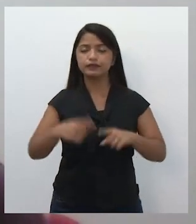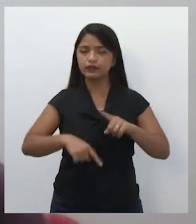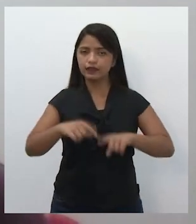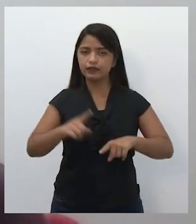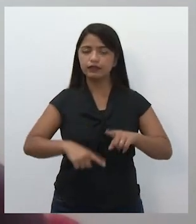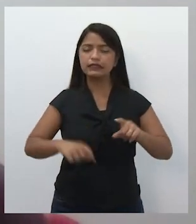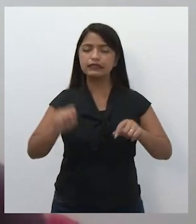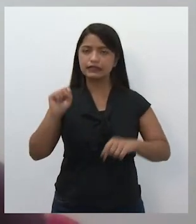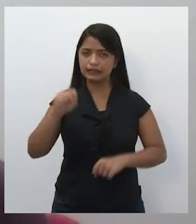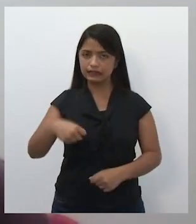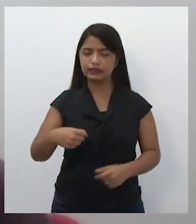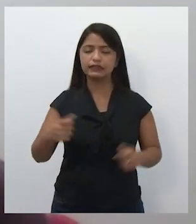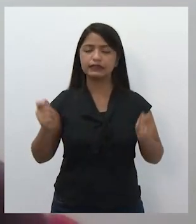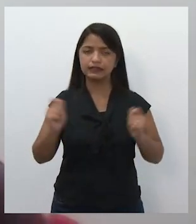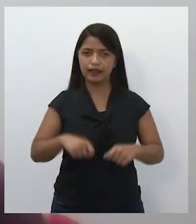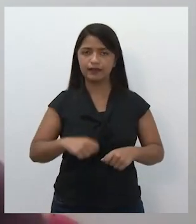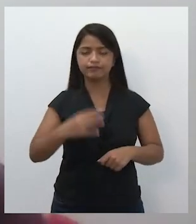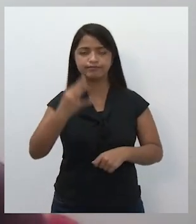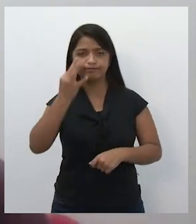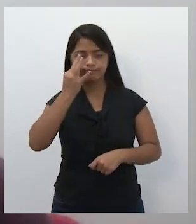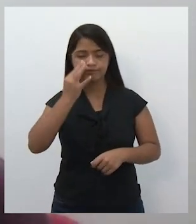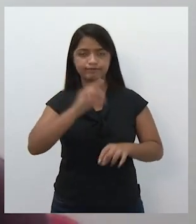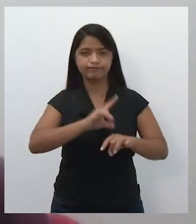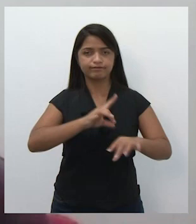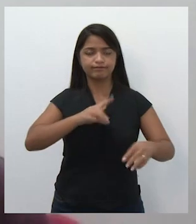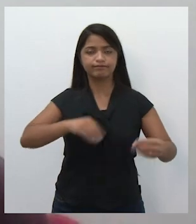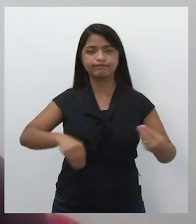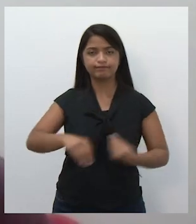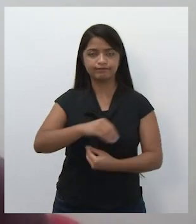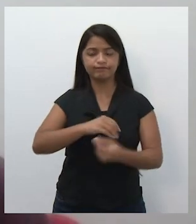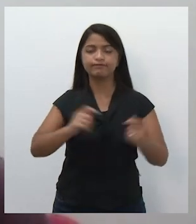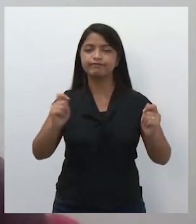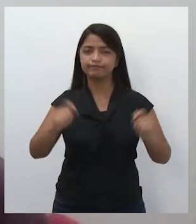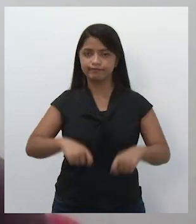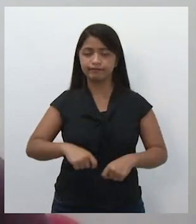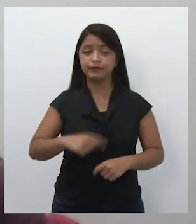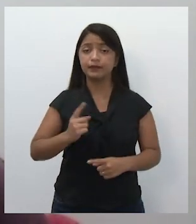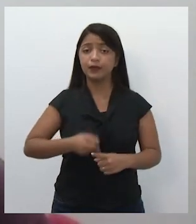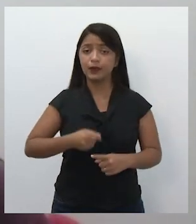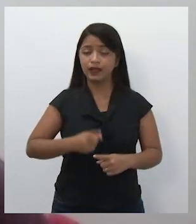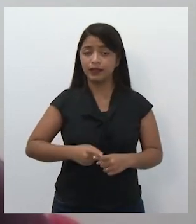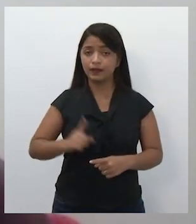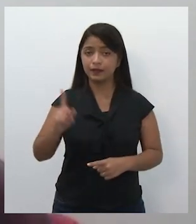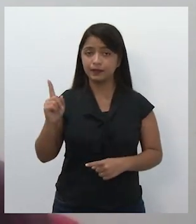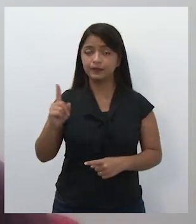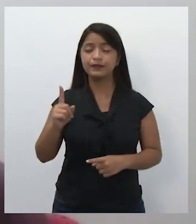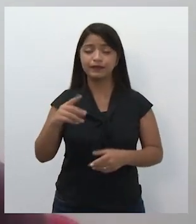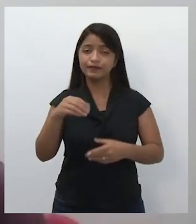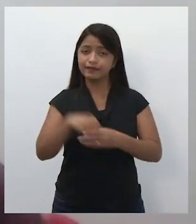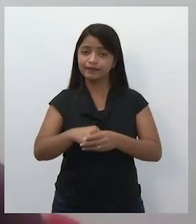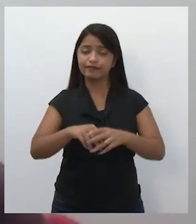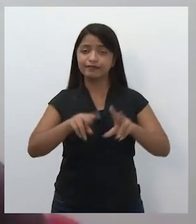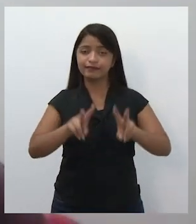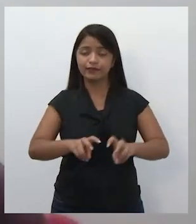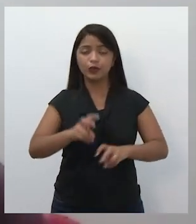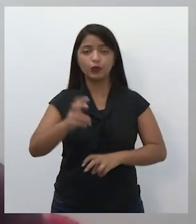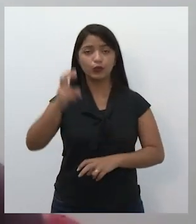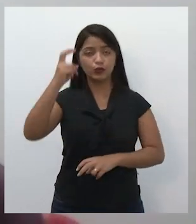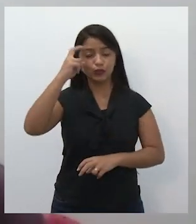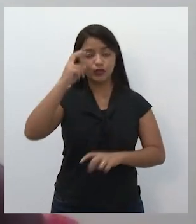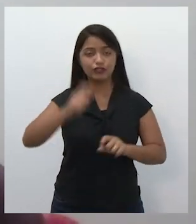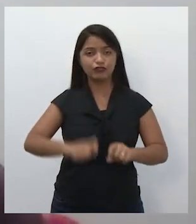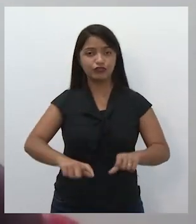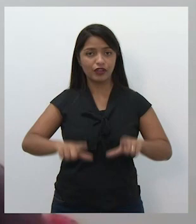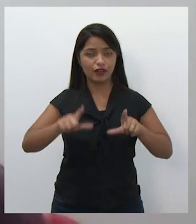possível trabalhar de forma híbrida. Por quê? Porque esse material também trabalha muito com a questão das mídias digitais, da cultura digital. Então, ele